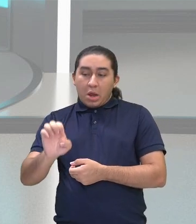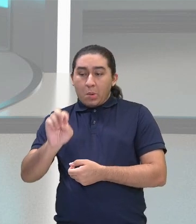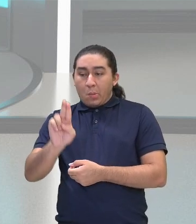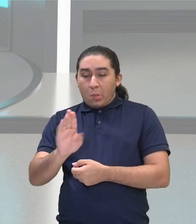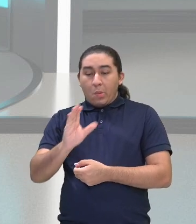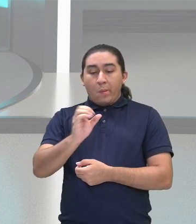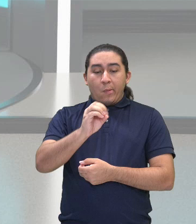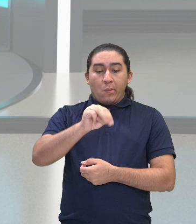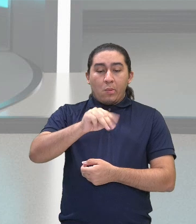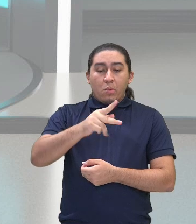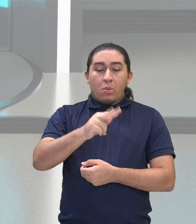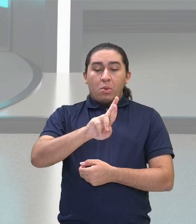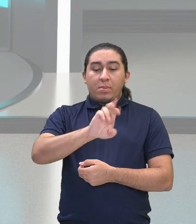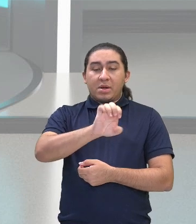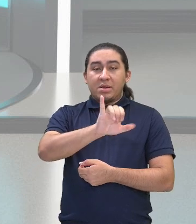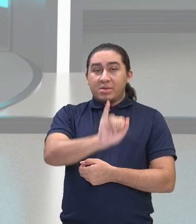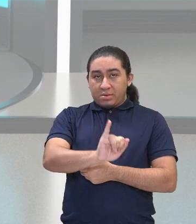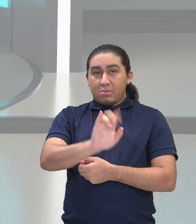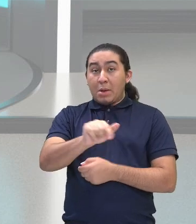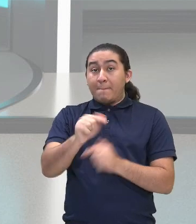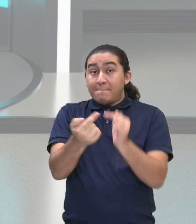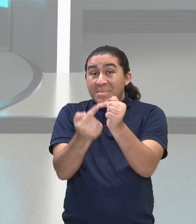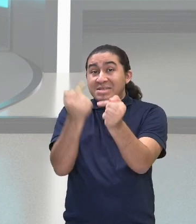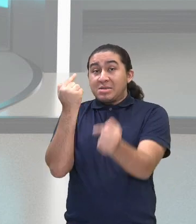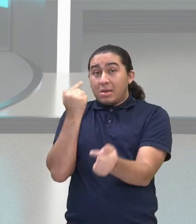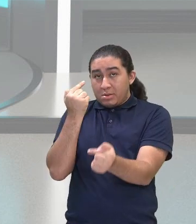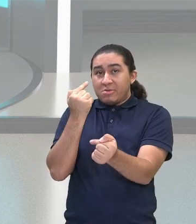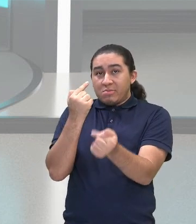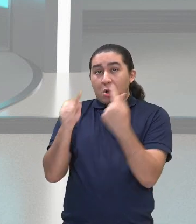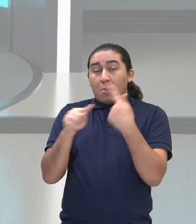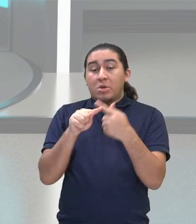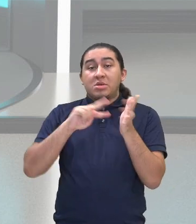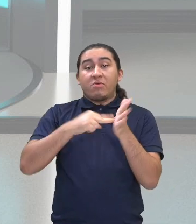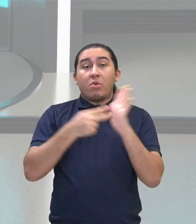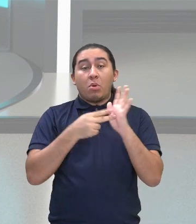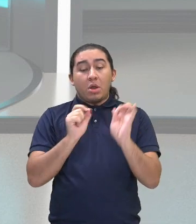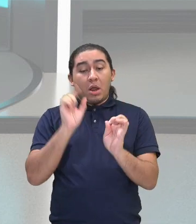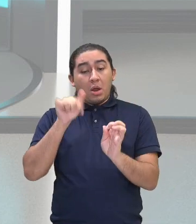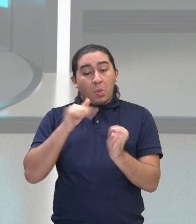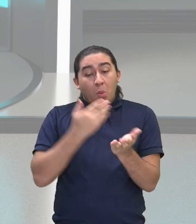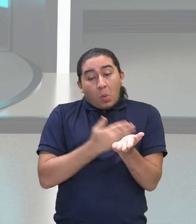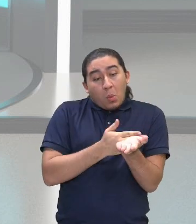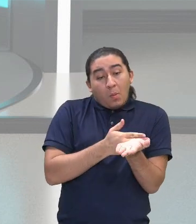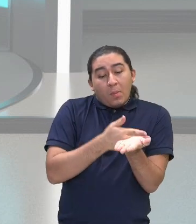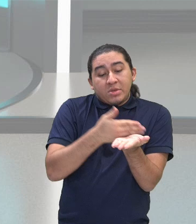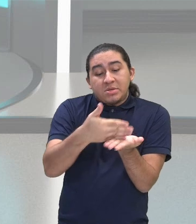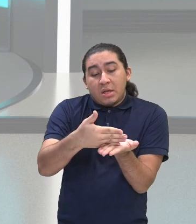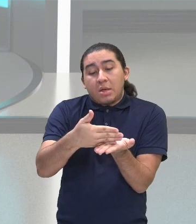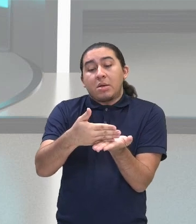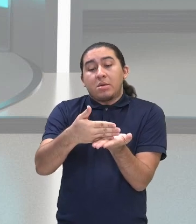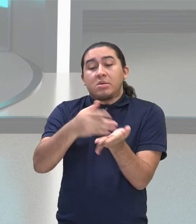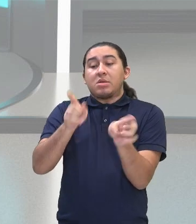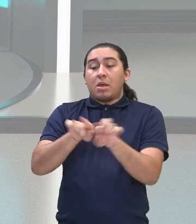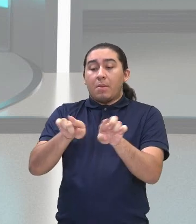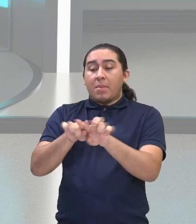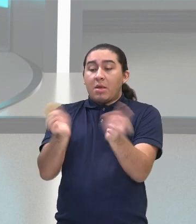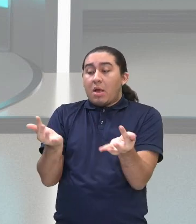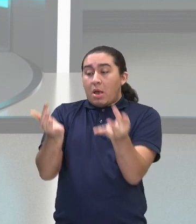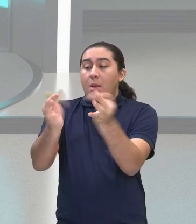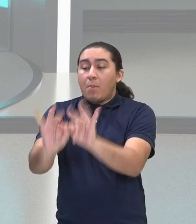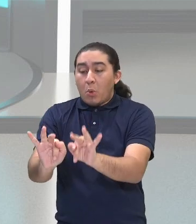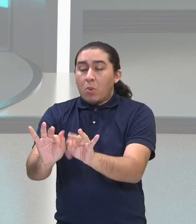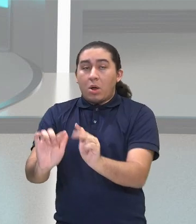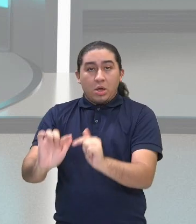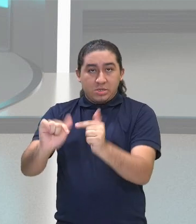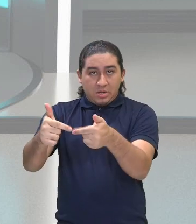pretérito que eu iniciei e terminei. Eu comprei, eu fui. Mas